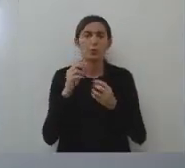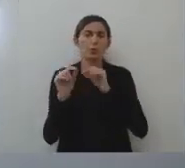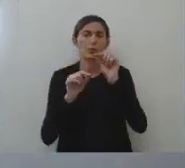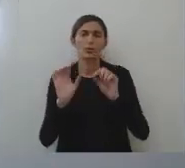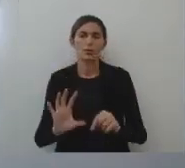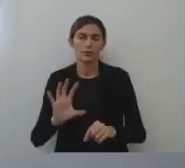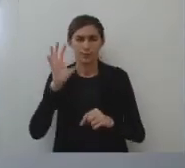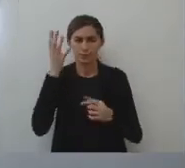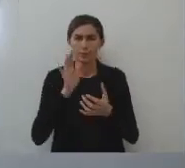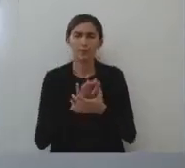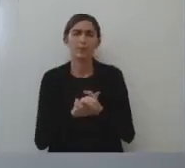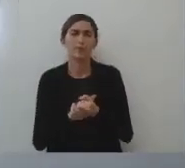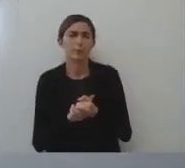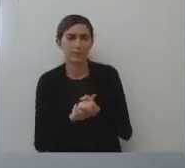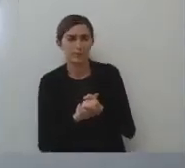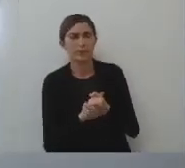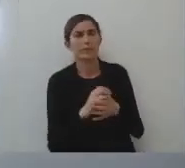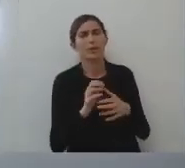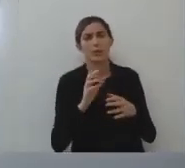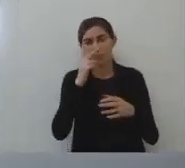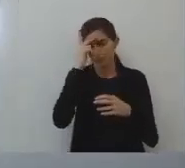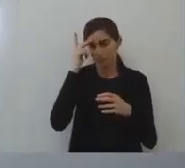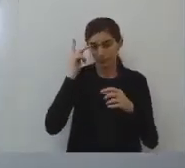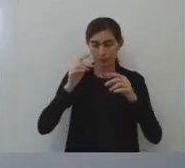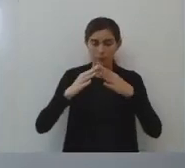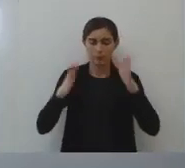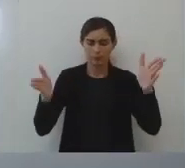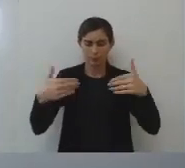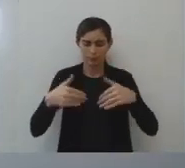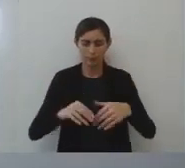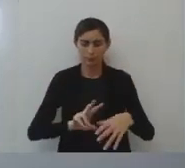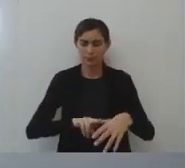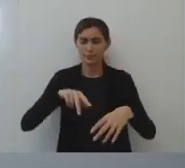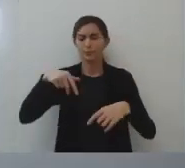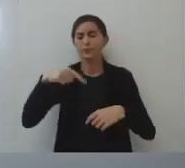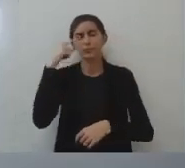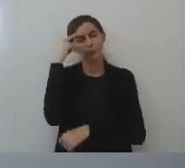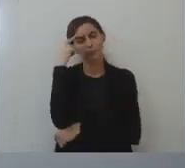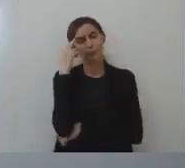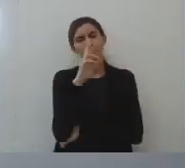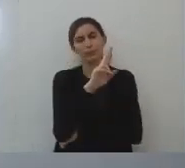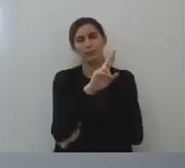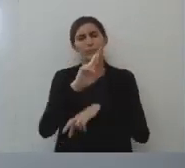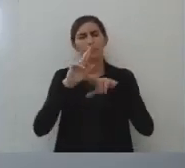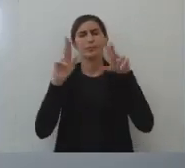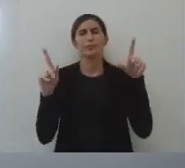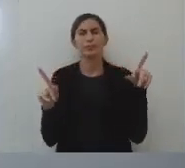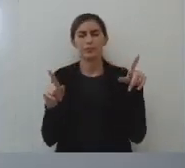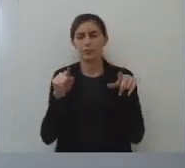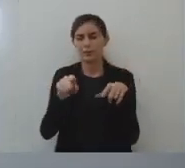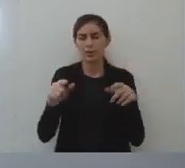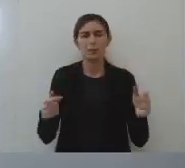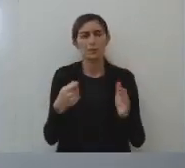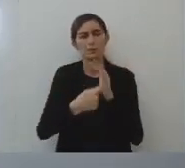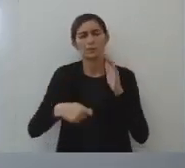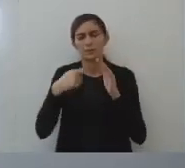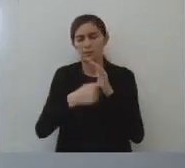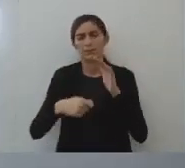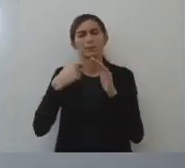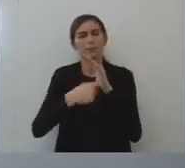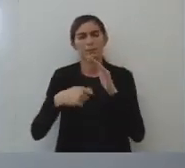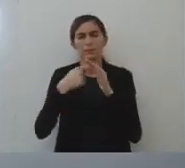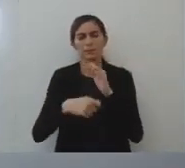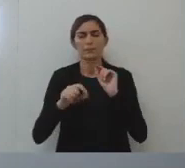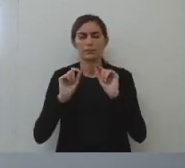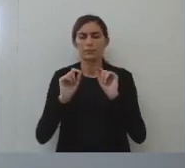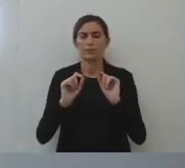vai acontecer? Quando uma pessoa ela sai da caixinha e ela pensa de maneira diferente, ela provoca um fenômeno que